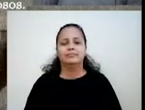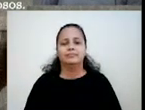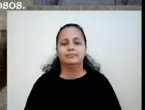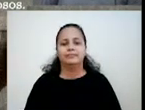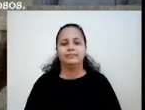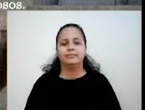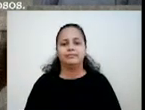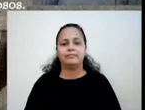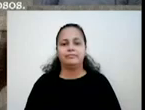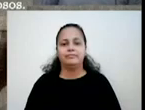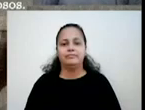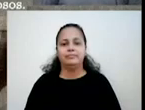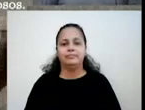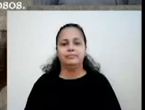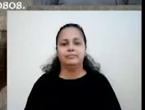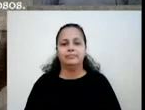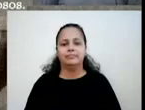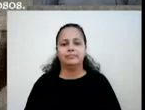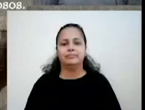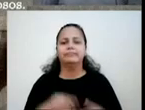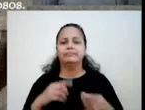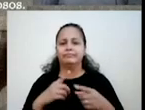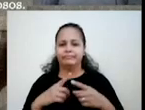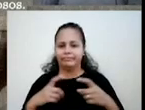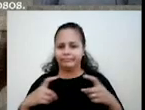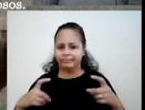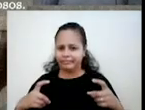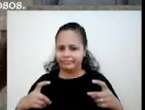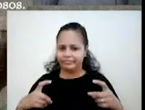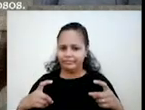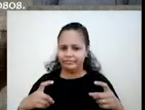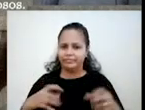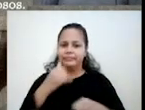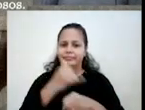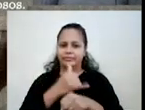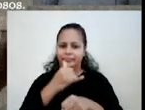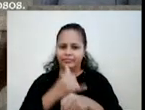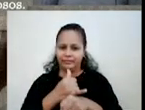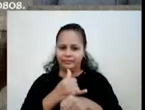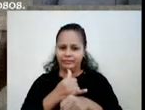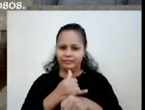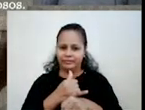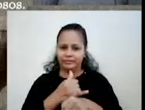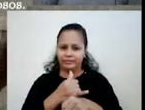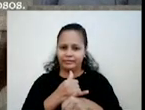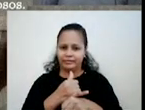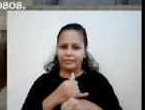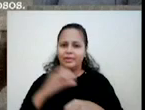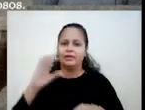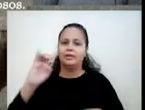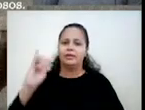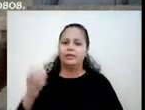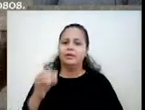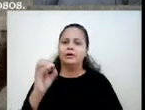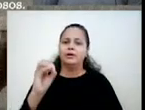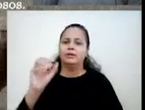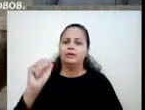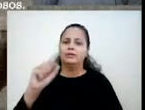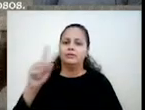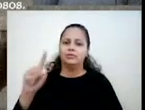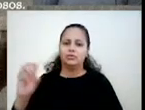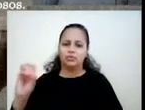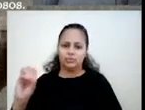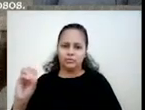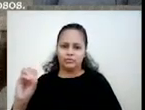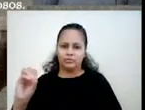trabalhadores. Esse movimento da revolta da chibata foi liderado pelo marinheiro negro João Cândido, né? Eu